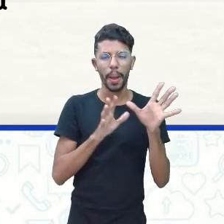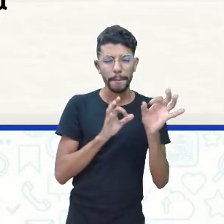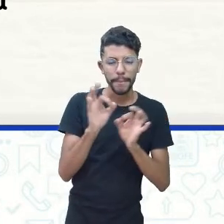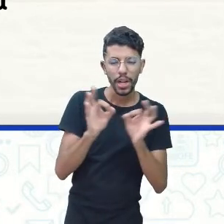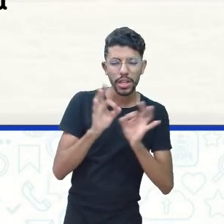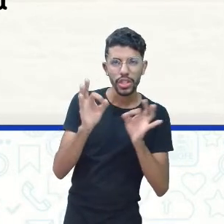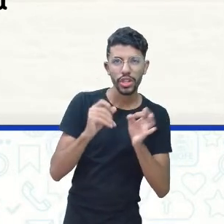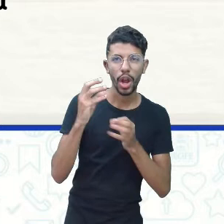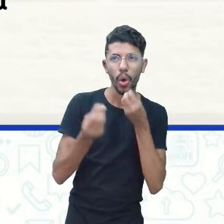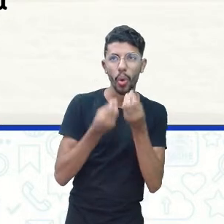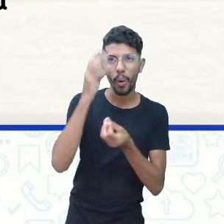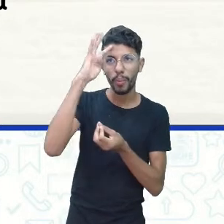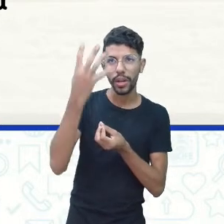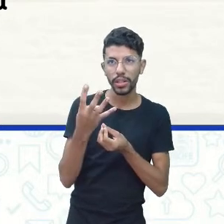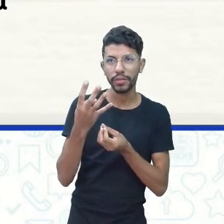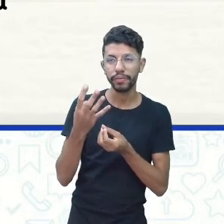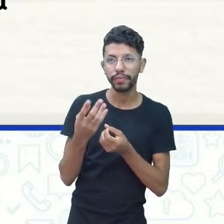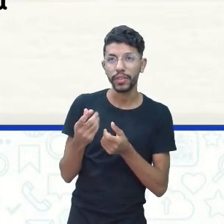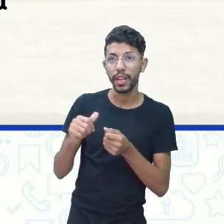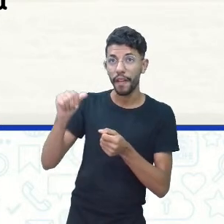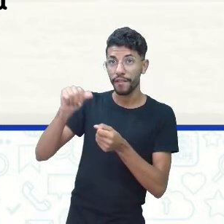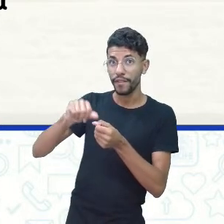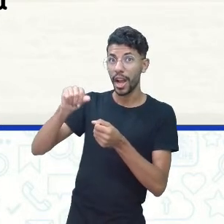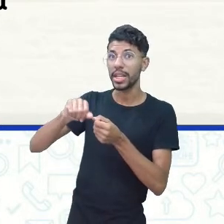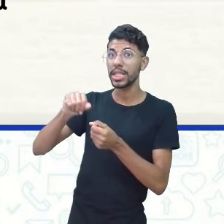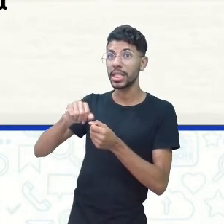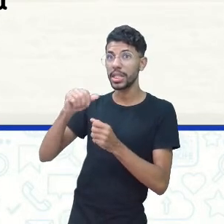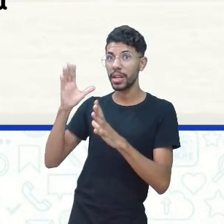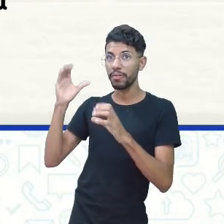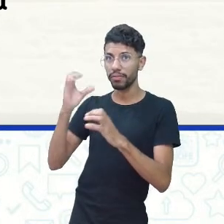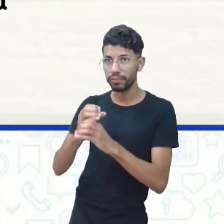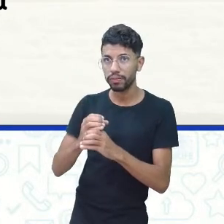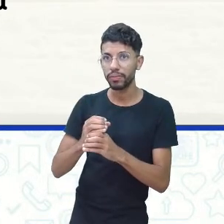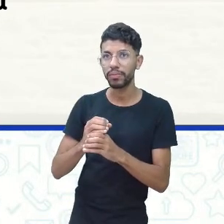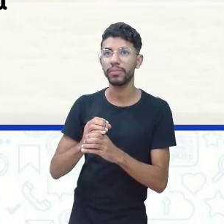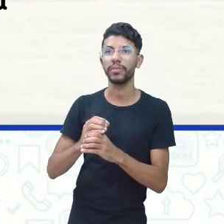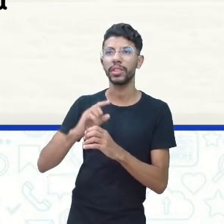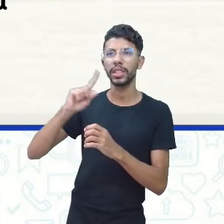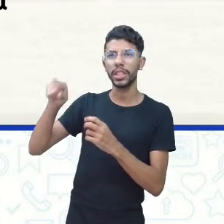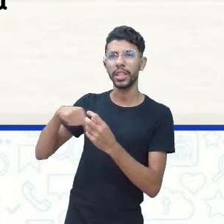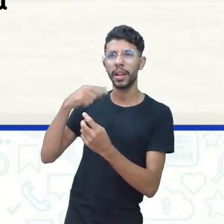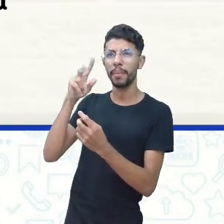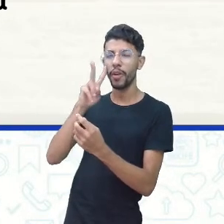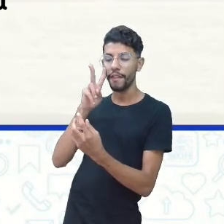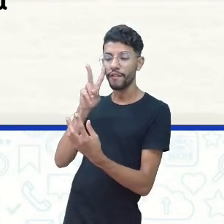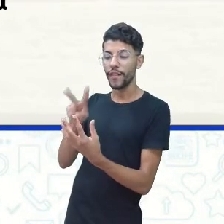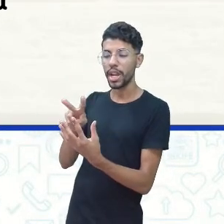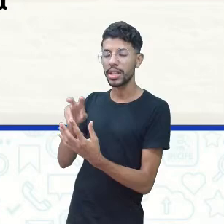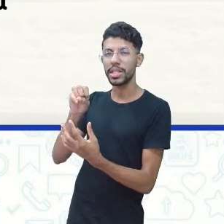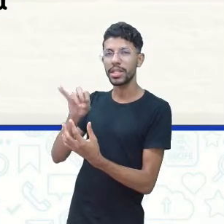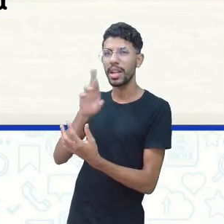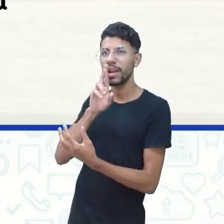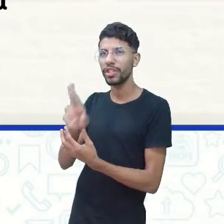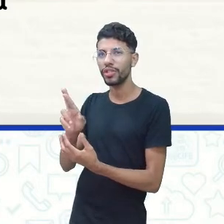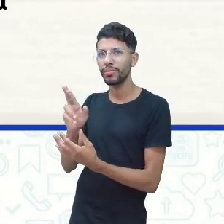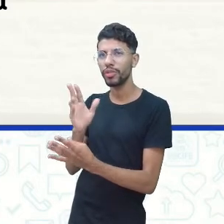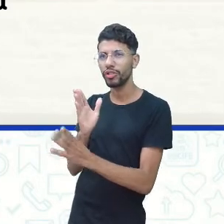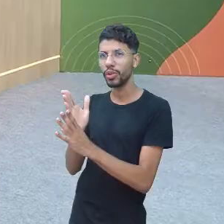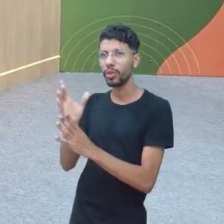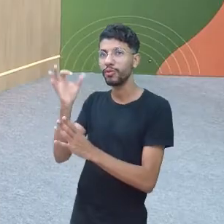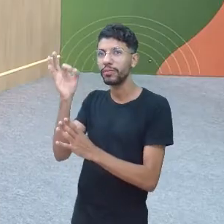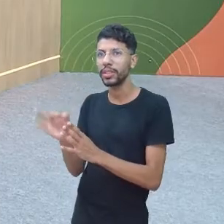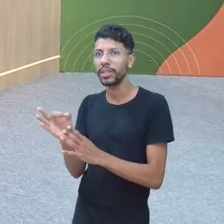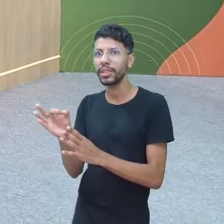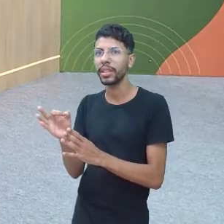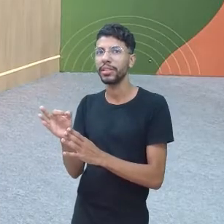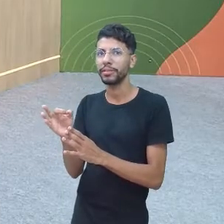como resolver, executar esse planejamento e verificar se a resposta encontrada é a correta,